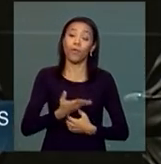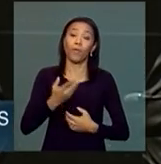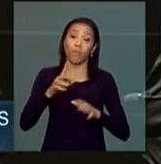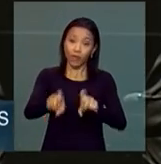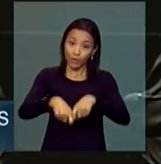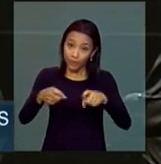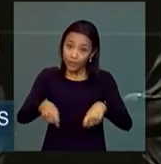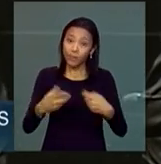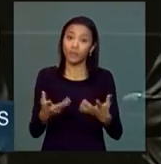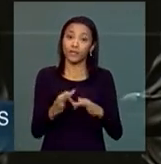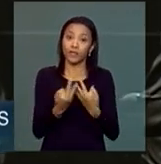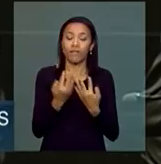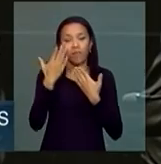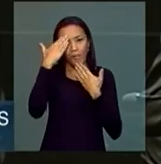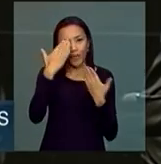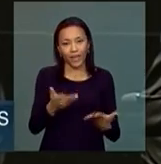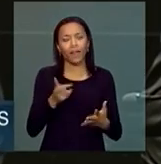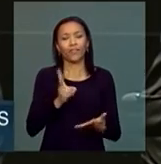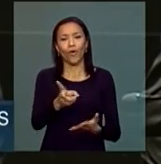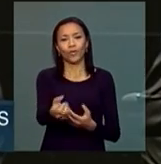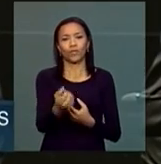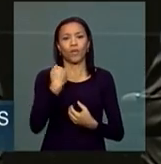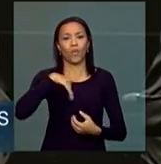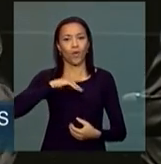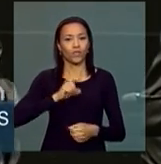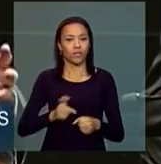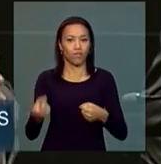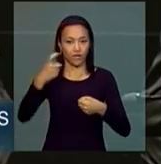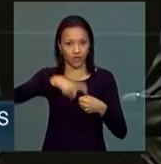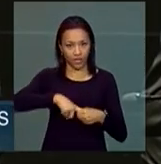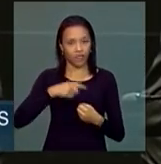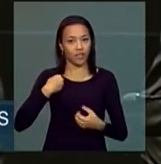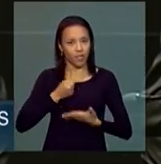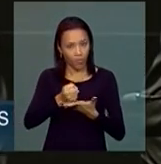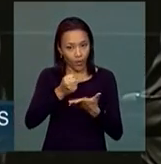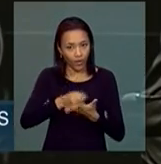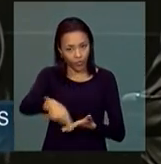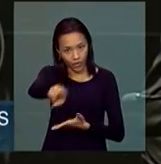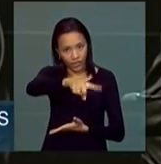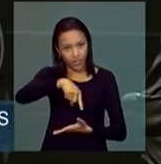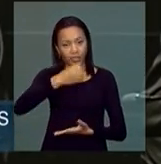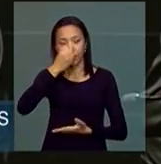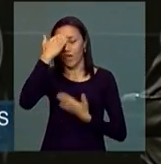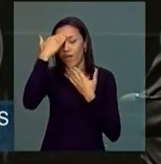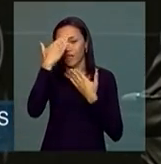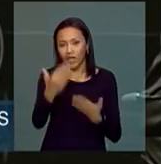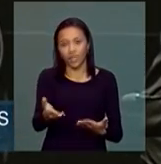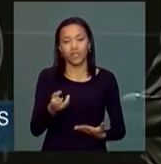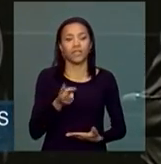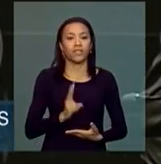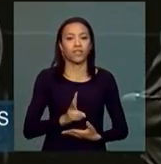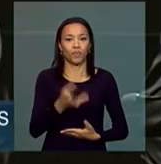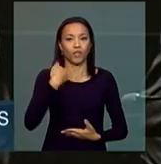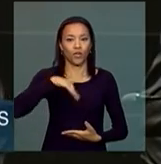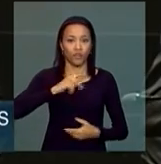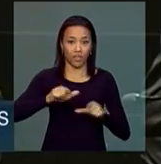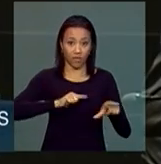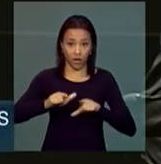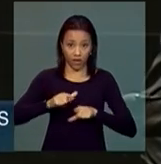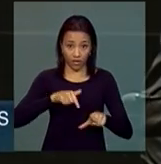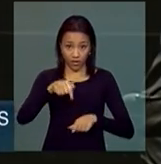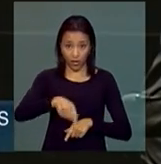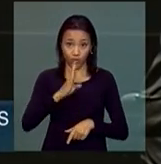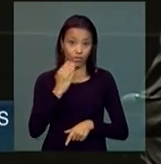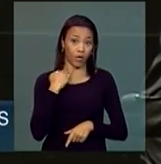agricultura familiar. Muito obrigado, conte sempre com a nossa parceria e a gente quer agradecer muito essa parceria que a gente vem trabalhando aqui com o Banco do Brasil